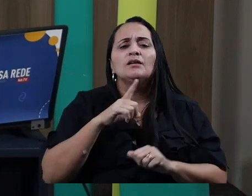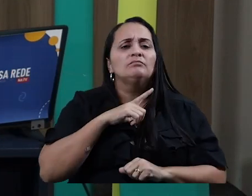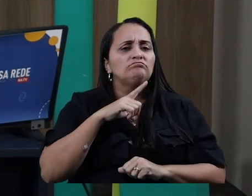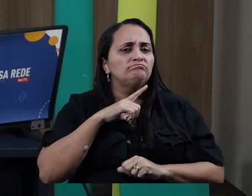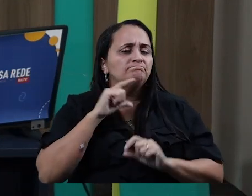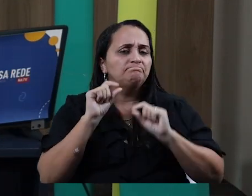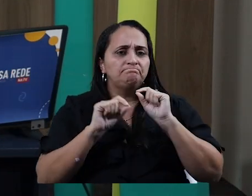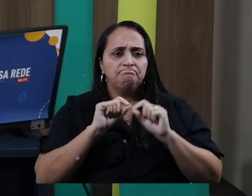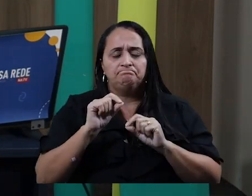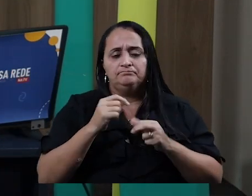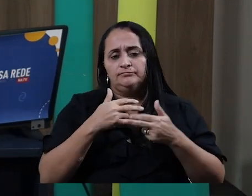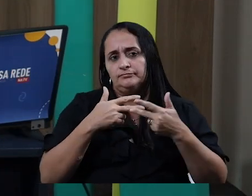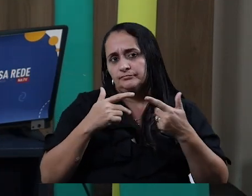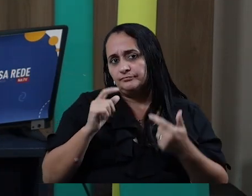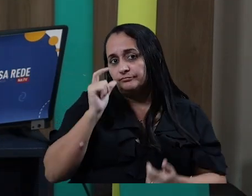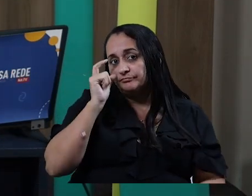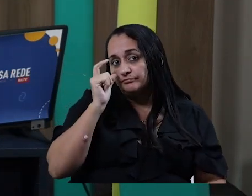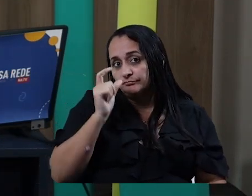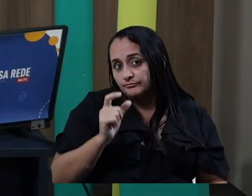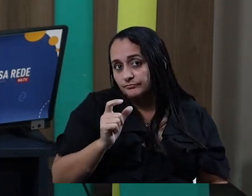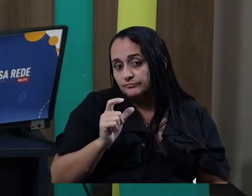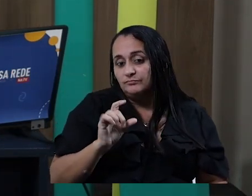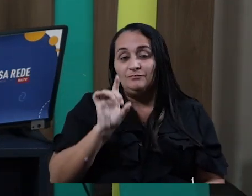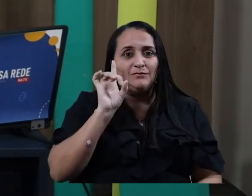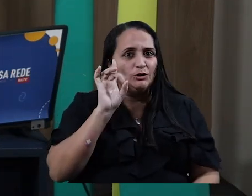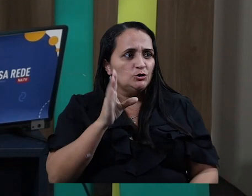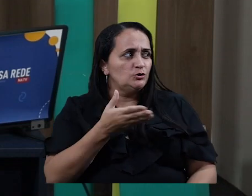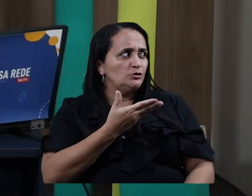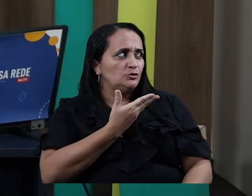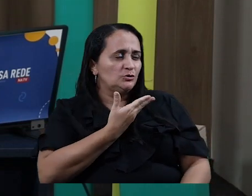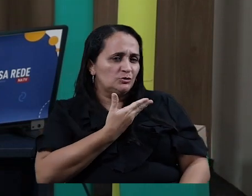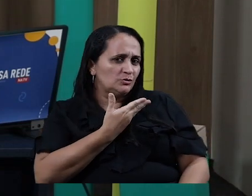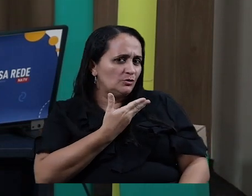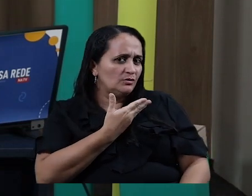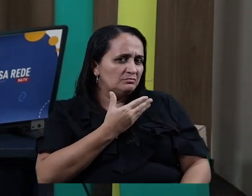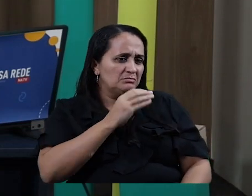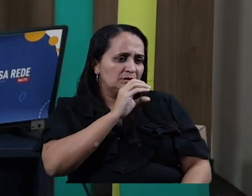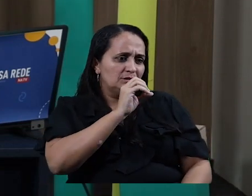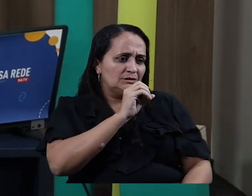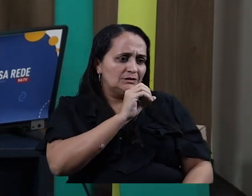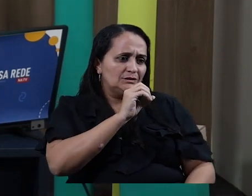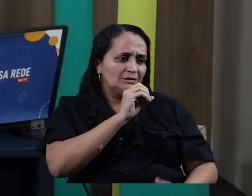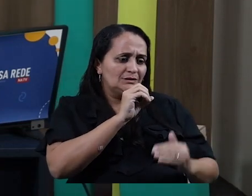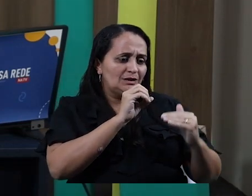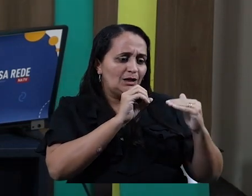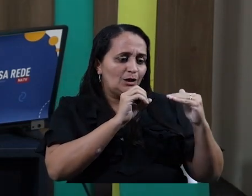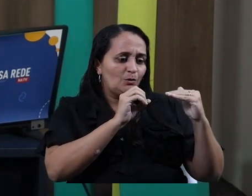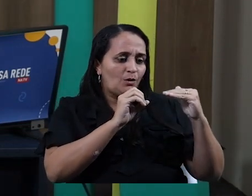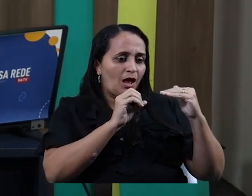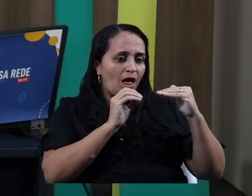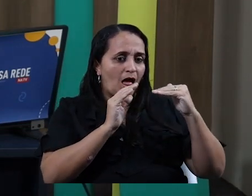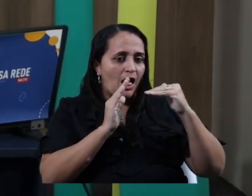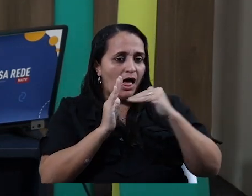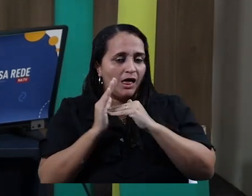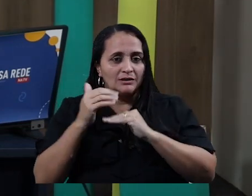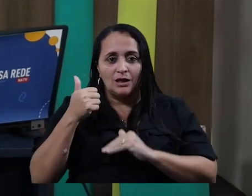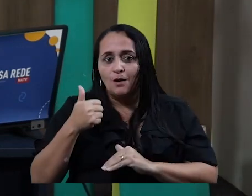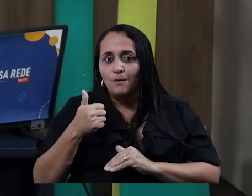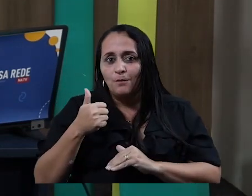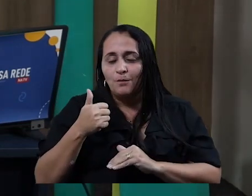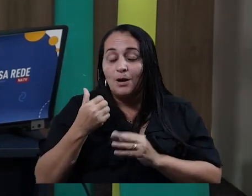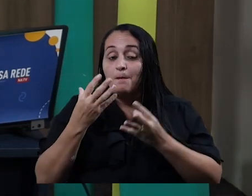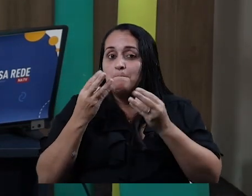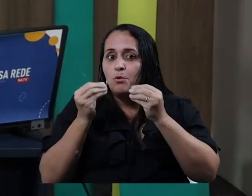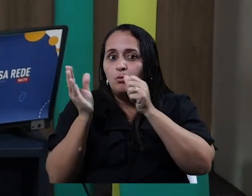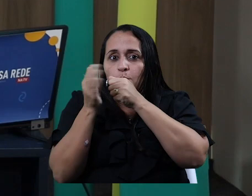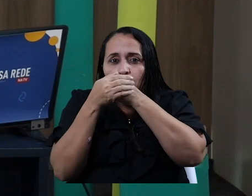interessante que, na verdade, os números, eles não são só esses. Entre o 0 e 1, existem muitos outros números